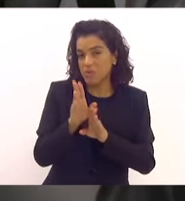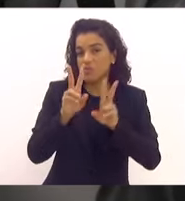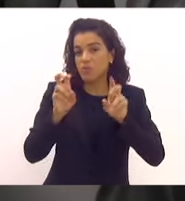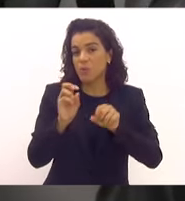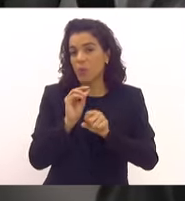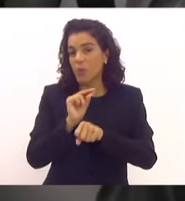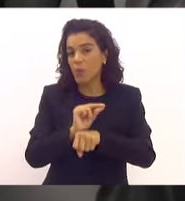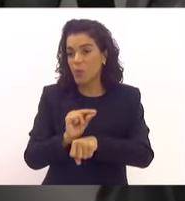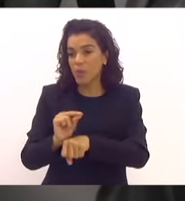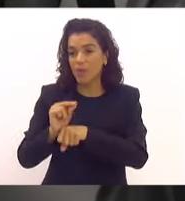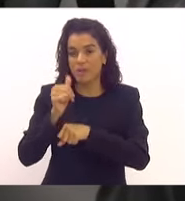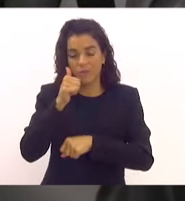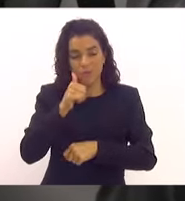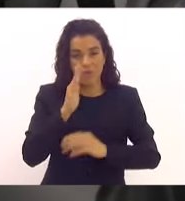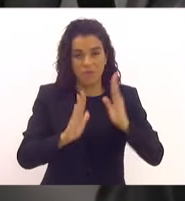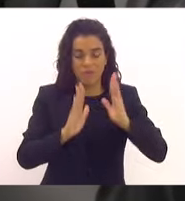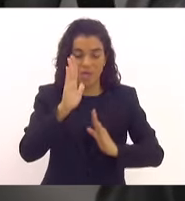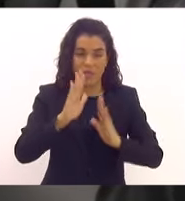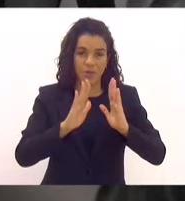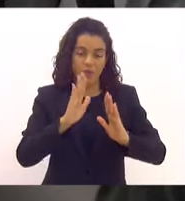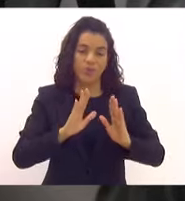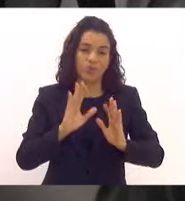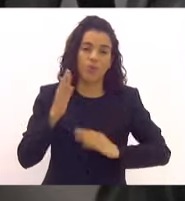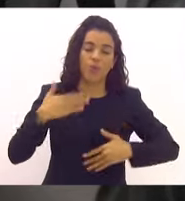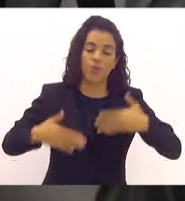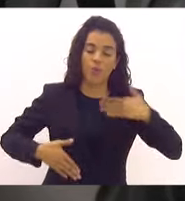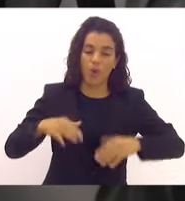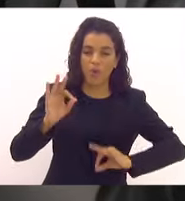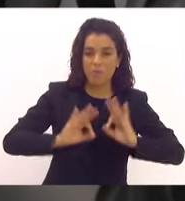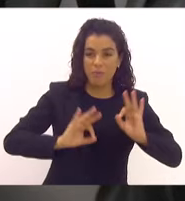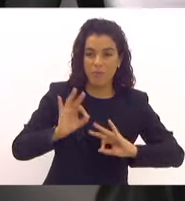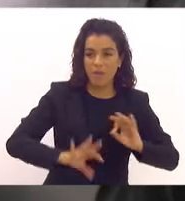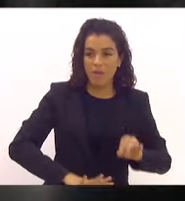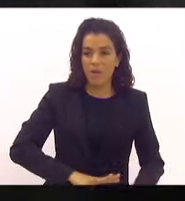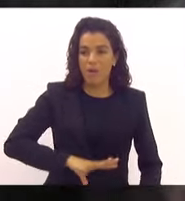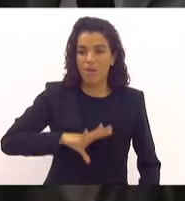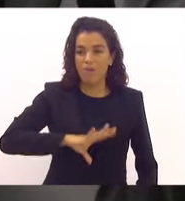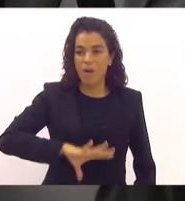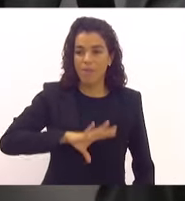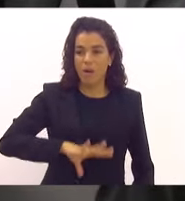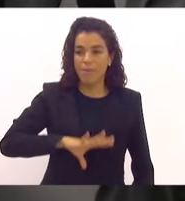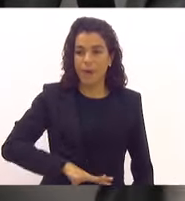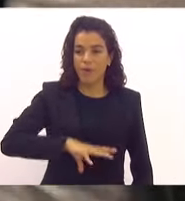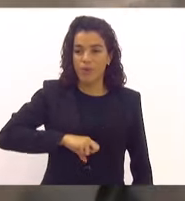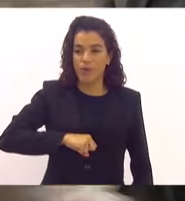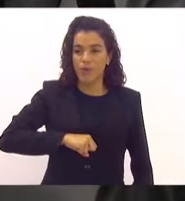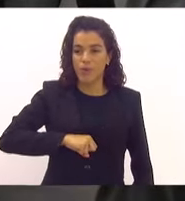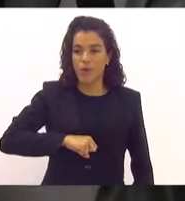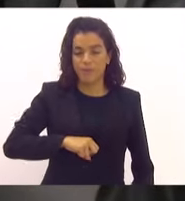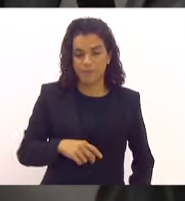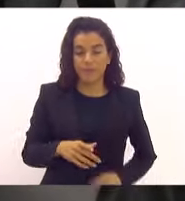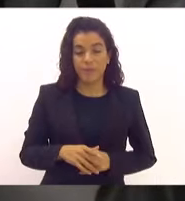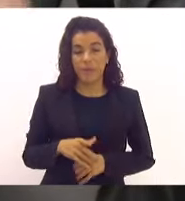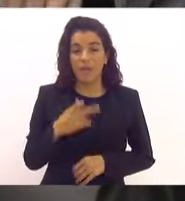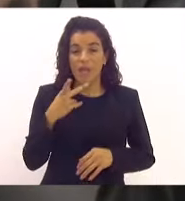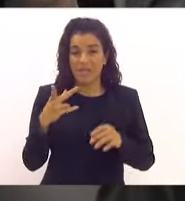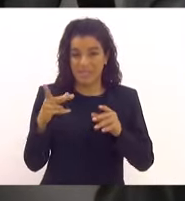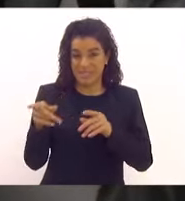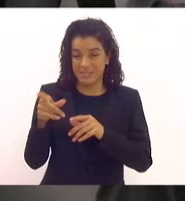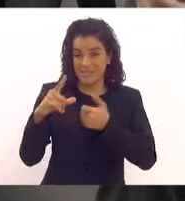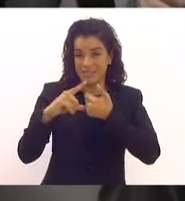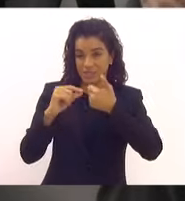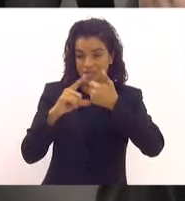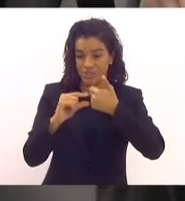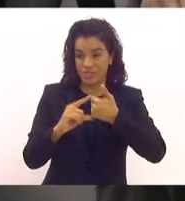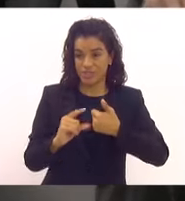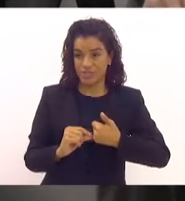mulher no climatério. Então, acho que, talvez, se um deputado pudesse ser designado como relator, pegar essas emendas, esses artigos